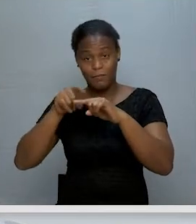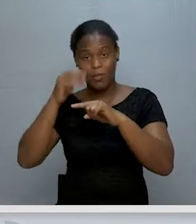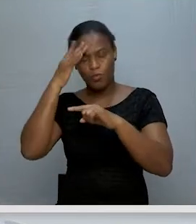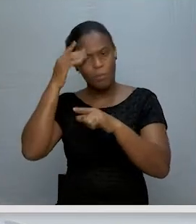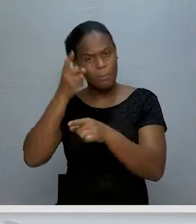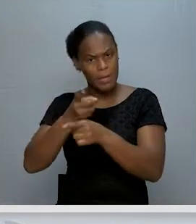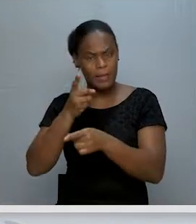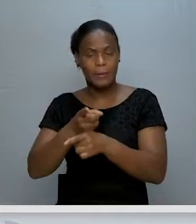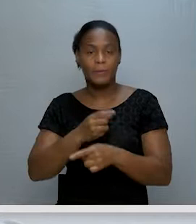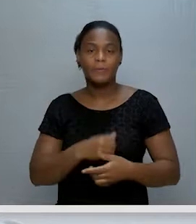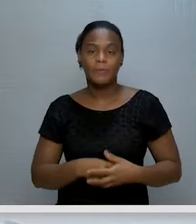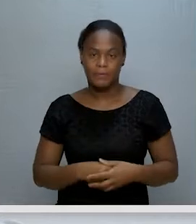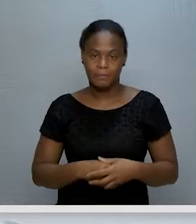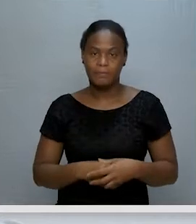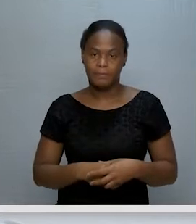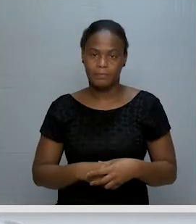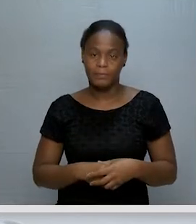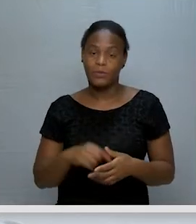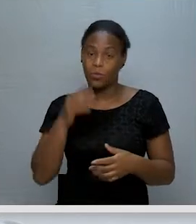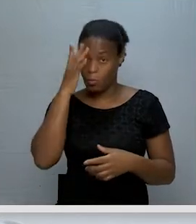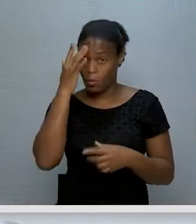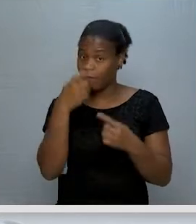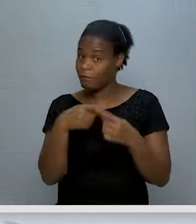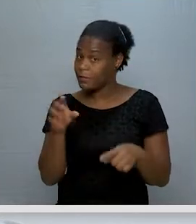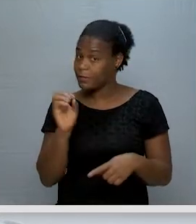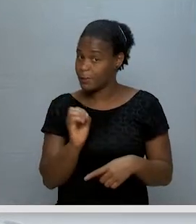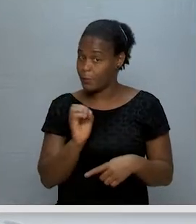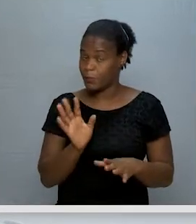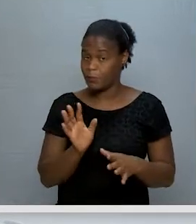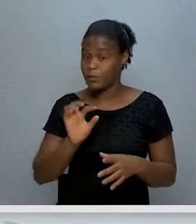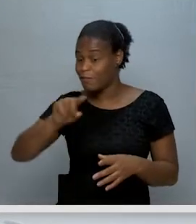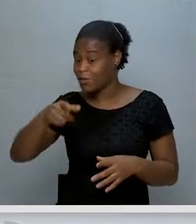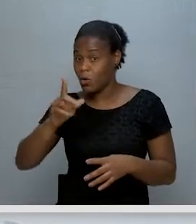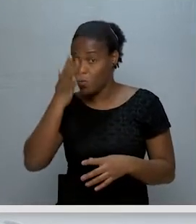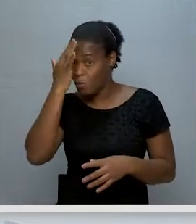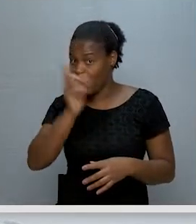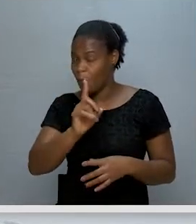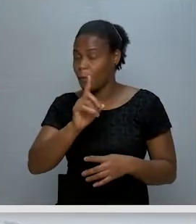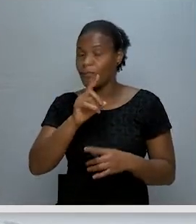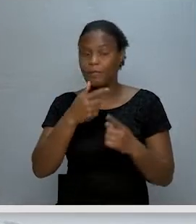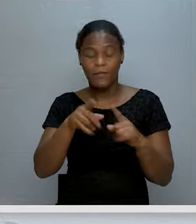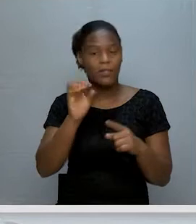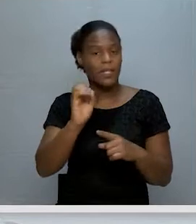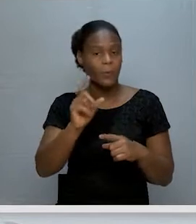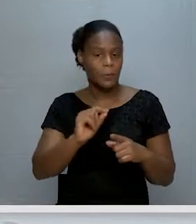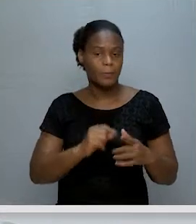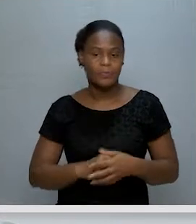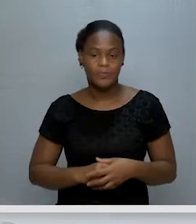denominador pelo mesmo número inteiro diferente de zero.